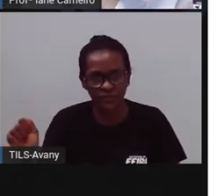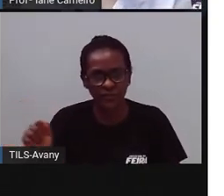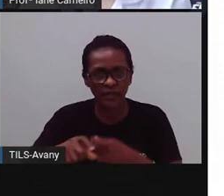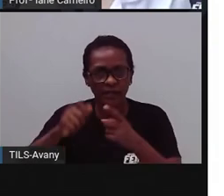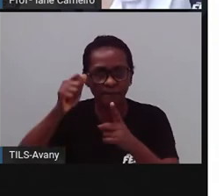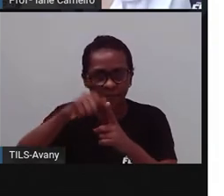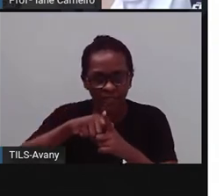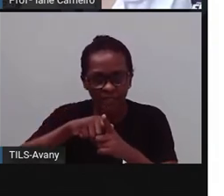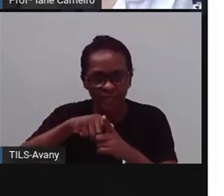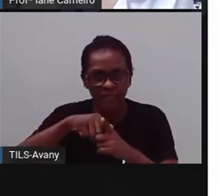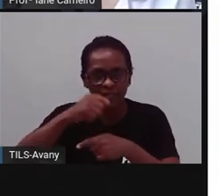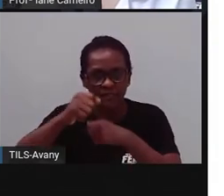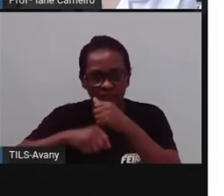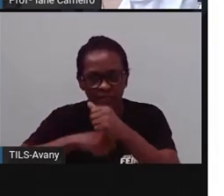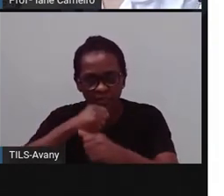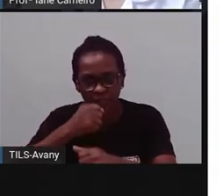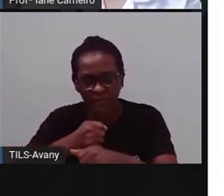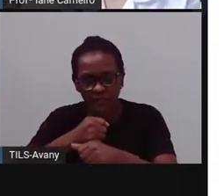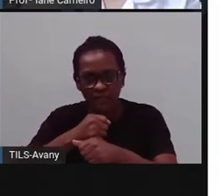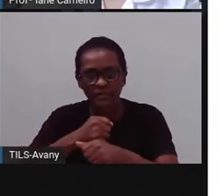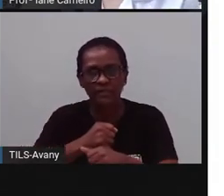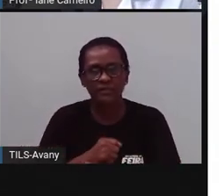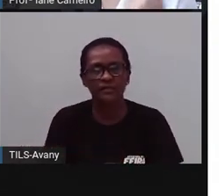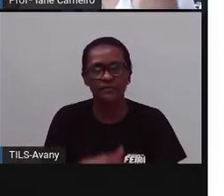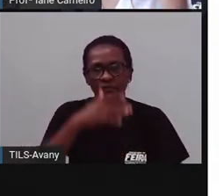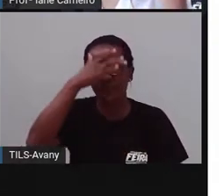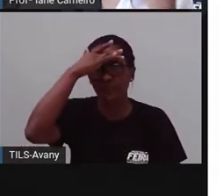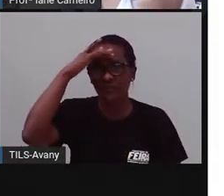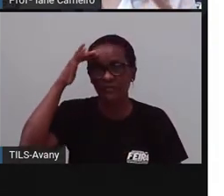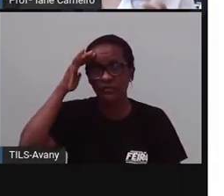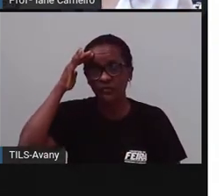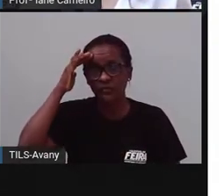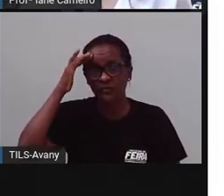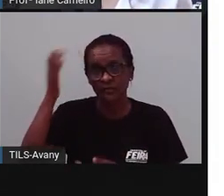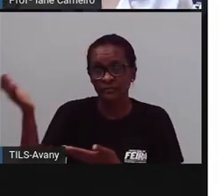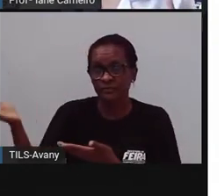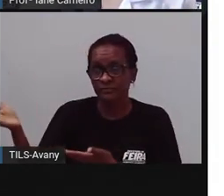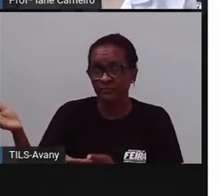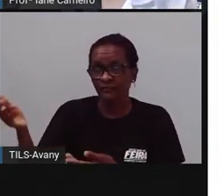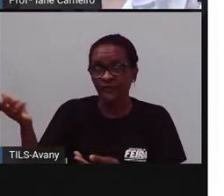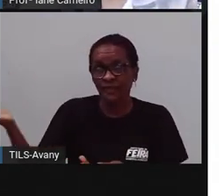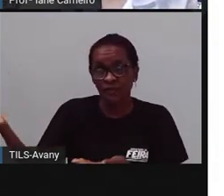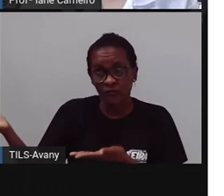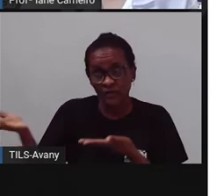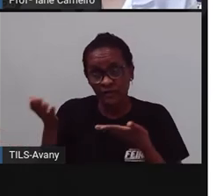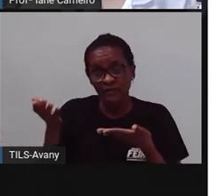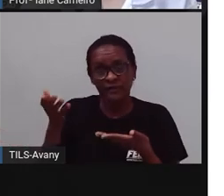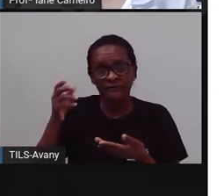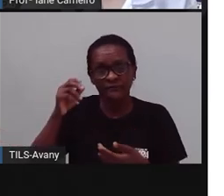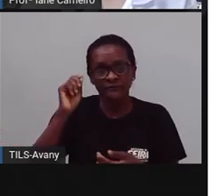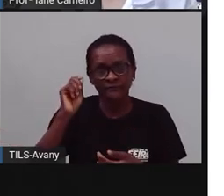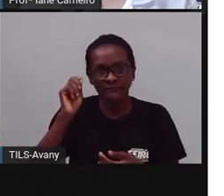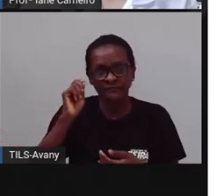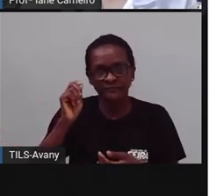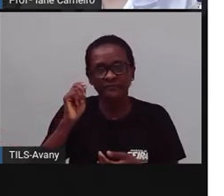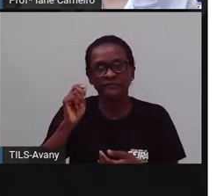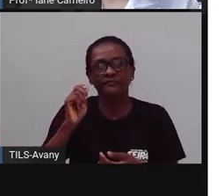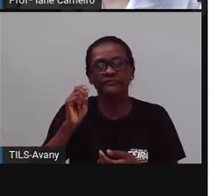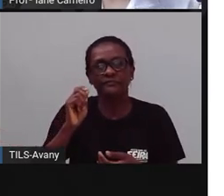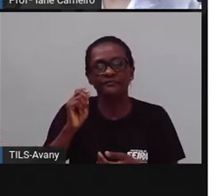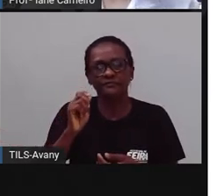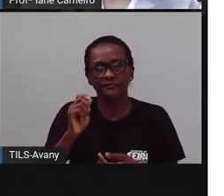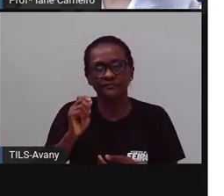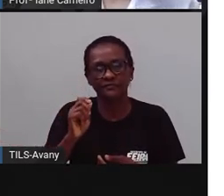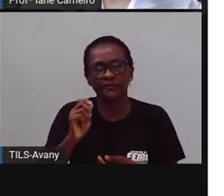noivos né Ó quem são as pessoas que estão convidando então tá aqui o nome de quem ó do